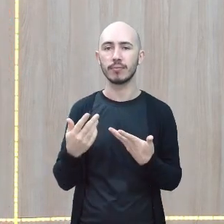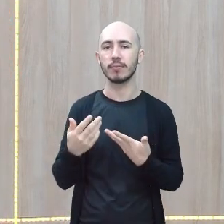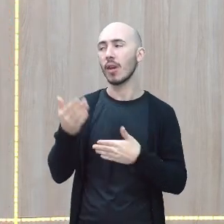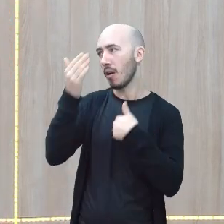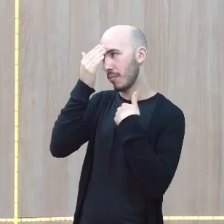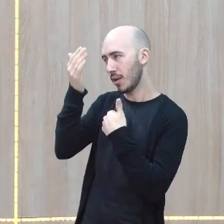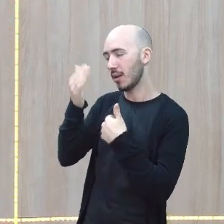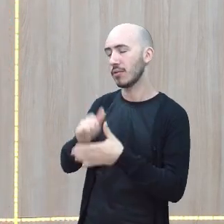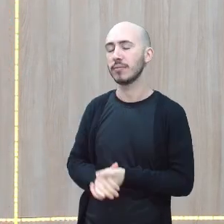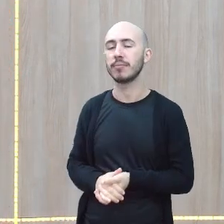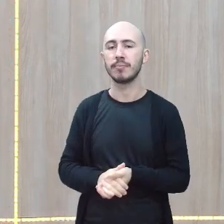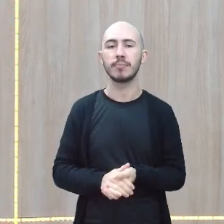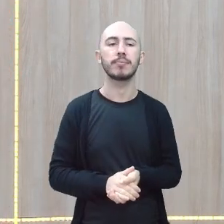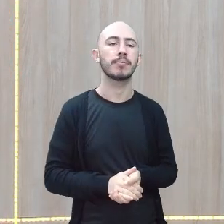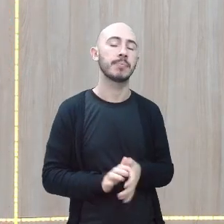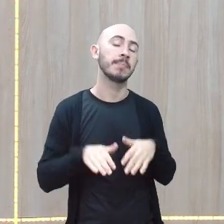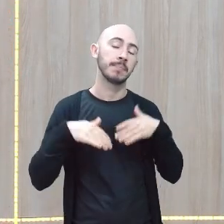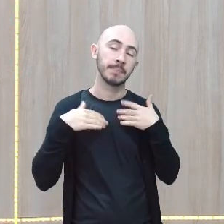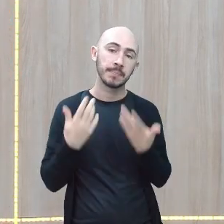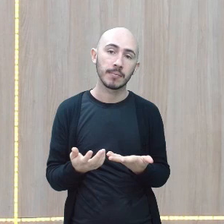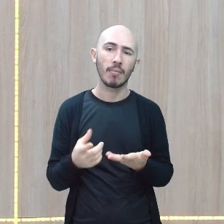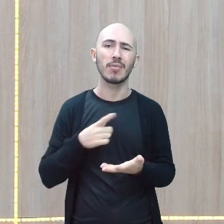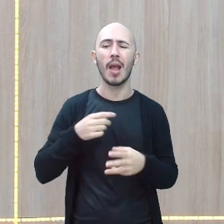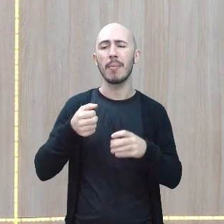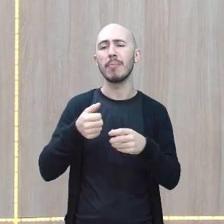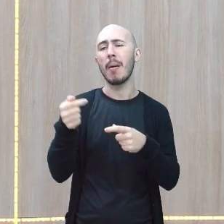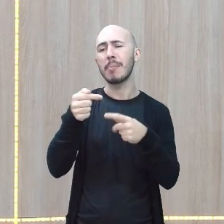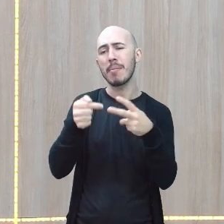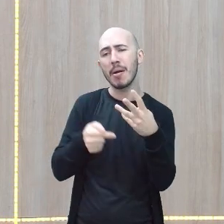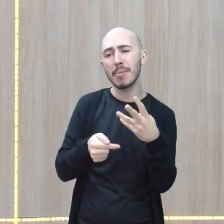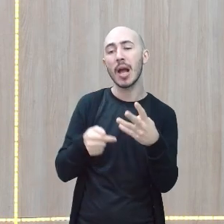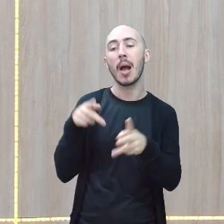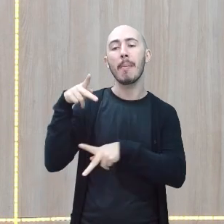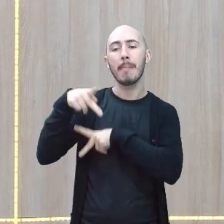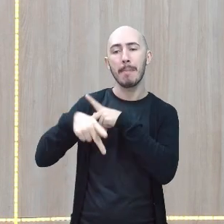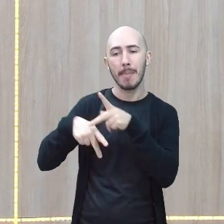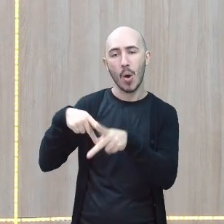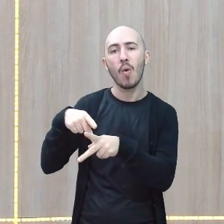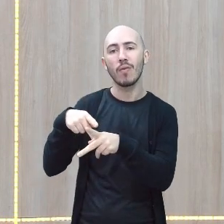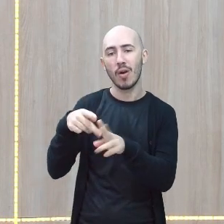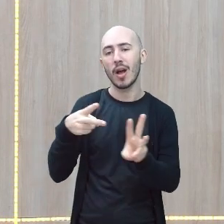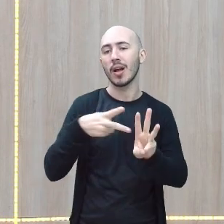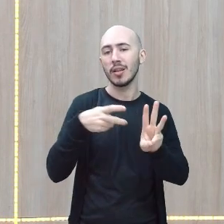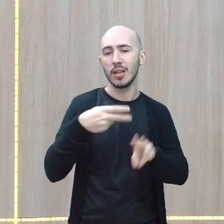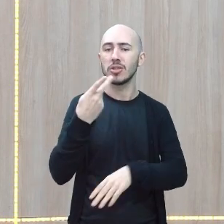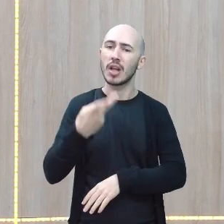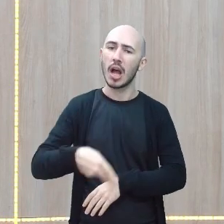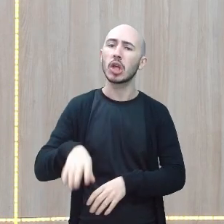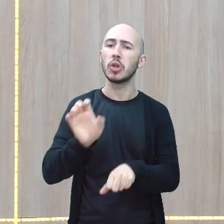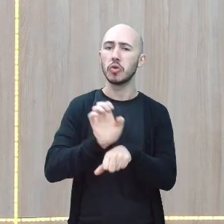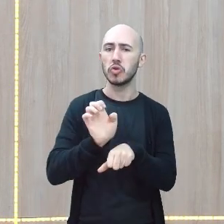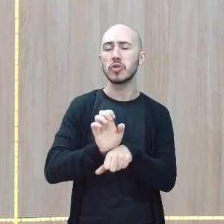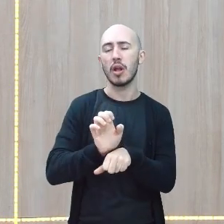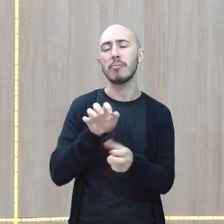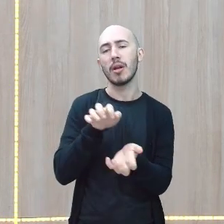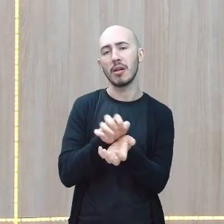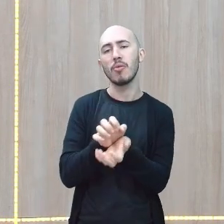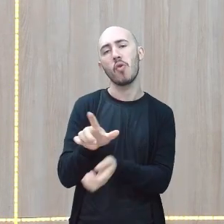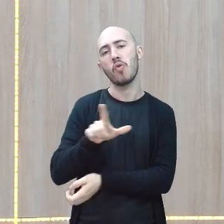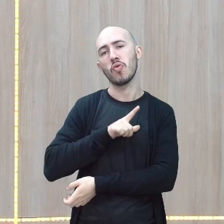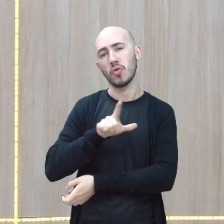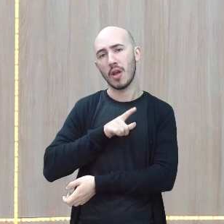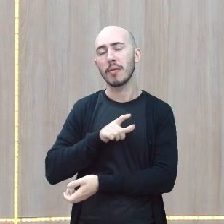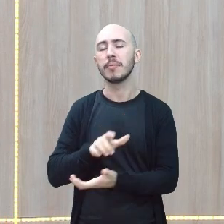como o professor colocou, existem vários povos, né, indígenas aqui no nosso estado, né? E muitas vezes